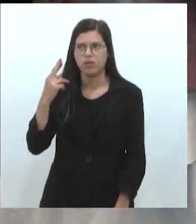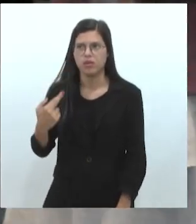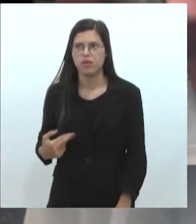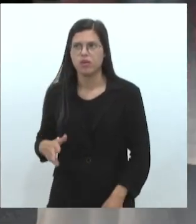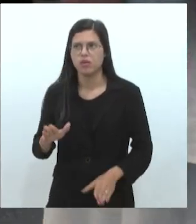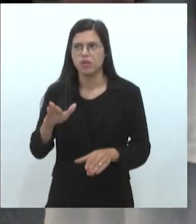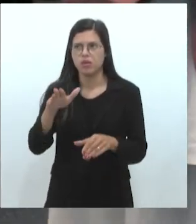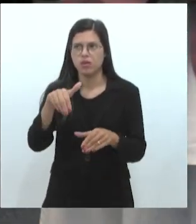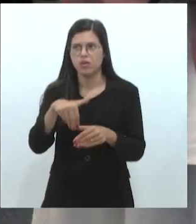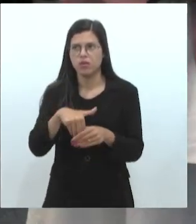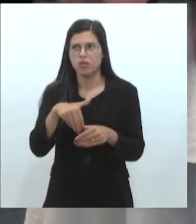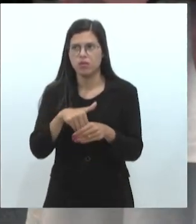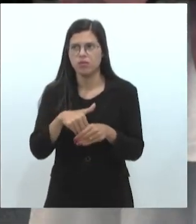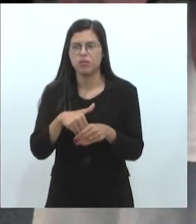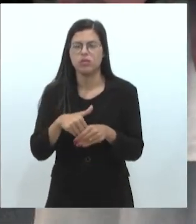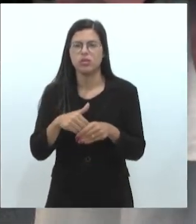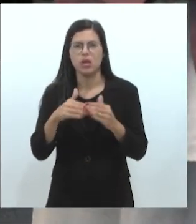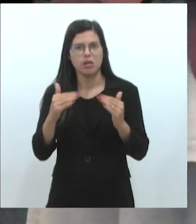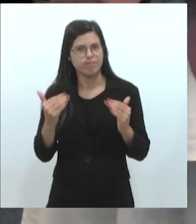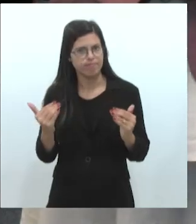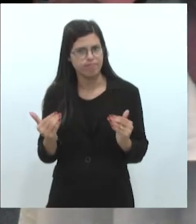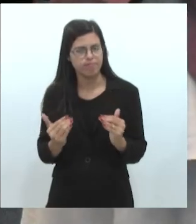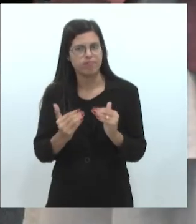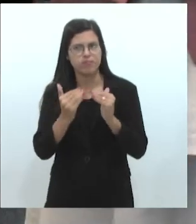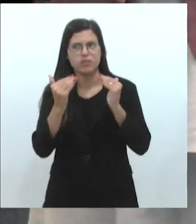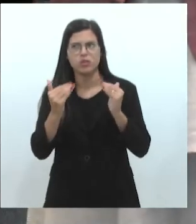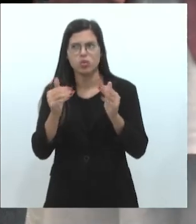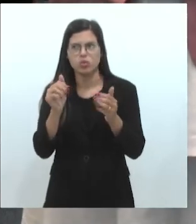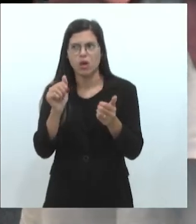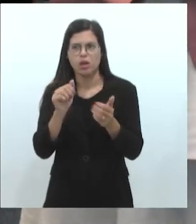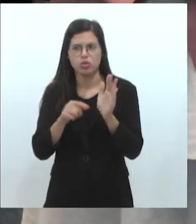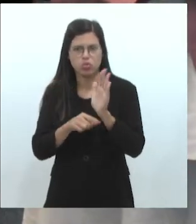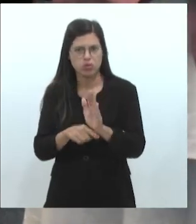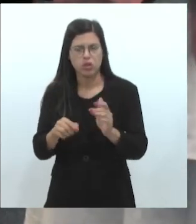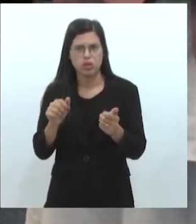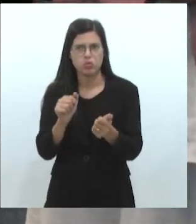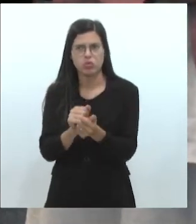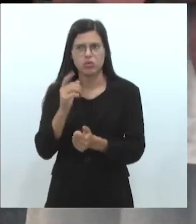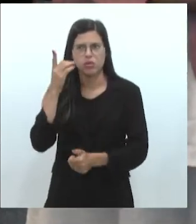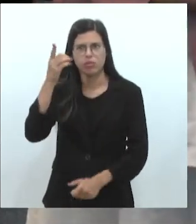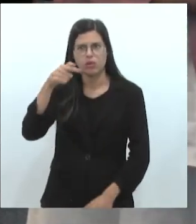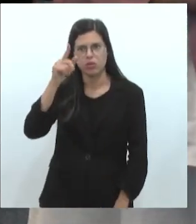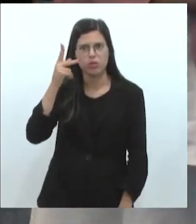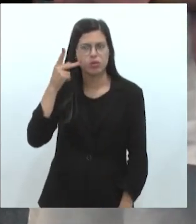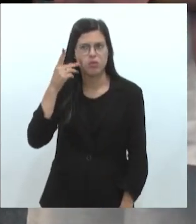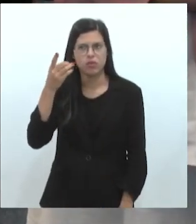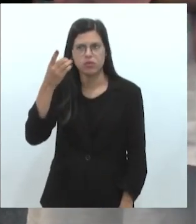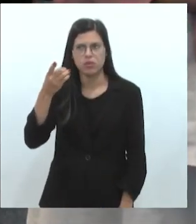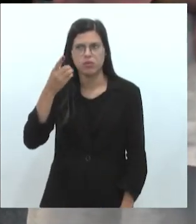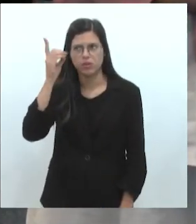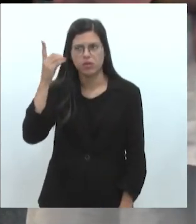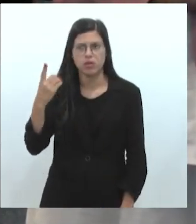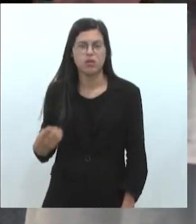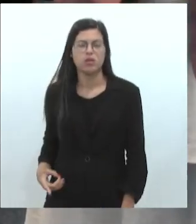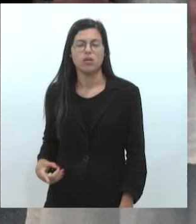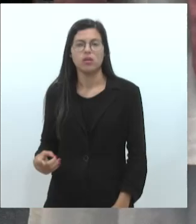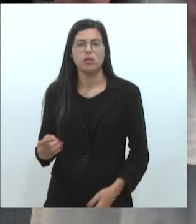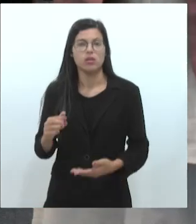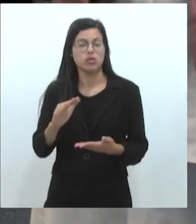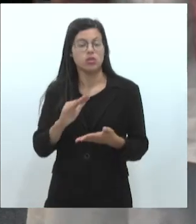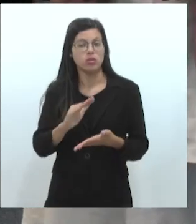votei favoravelmente, ajudei também, junto com o deputado Luiz Paulo, com a deputada Dani, eliminar uma